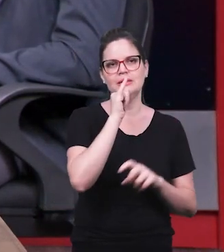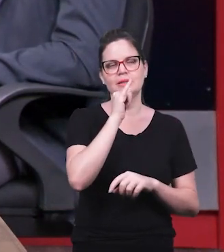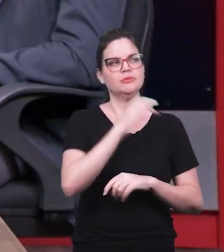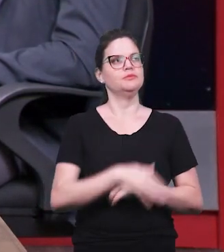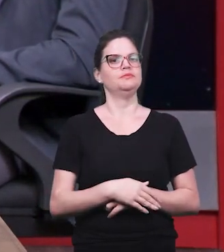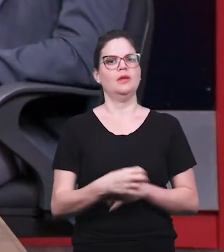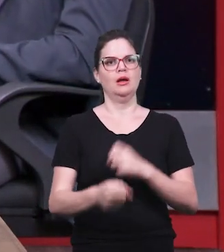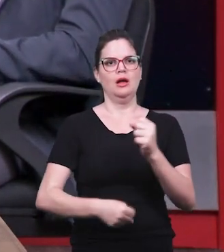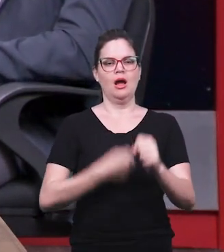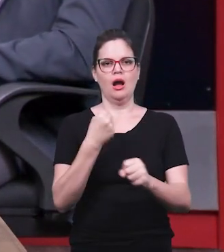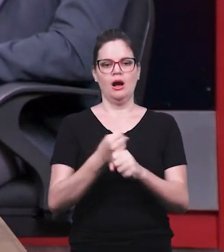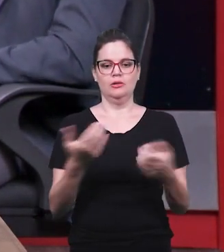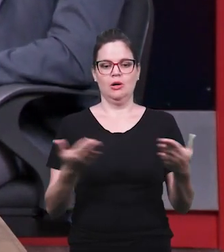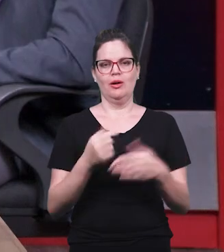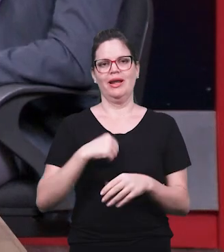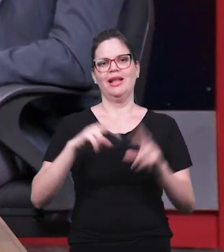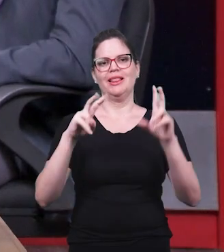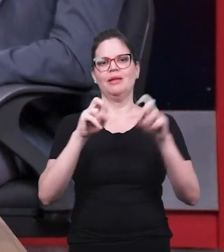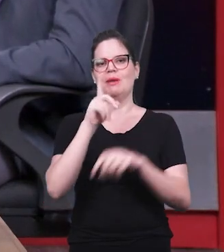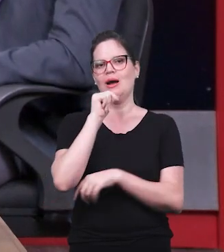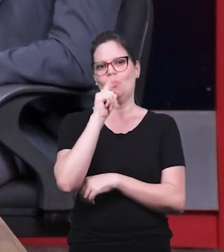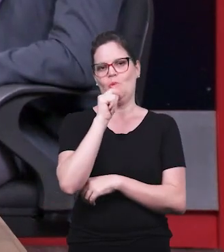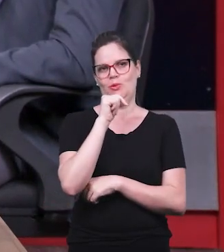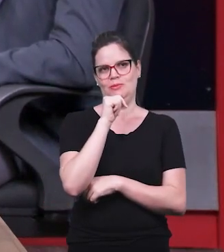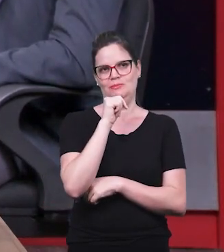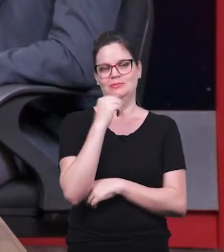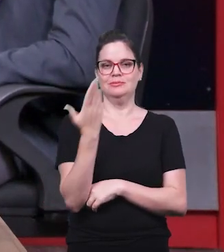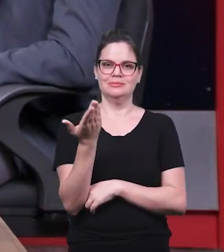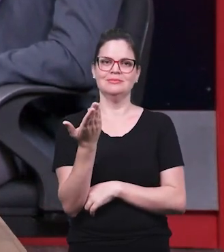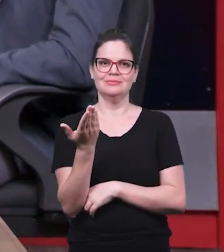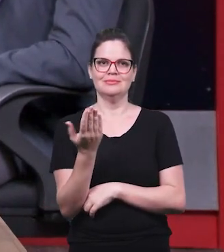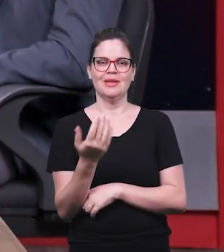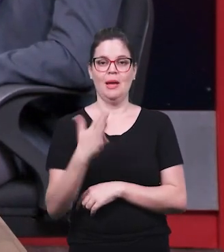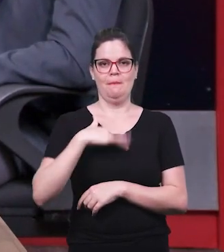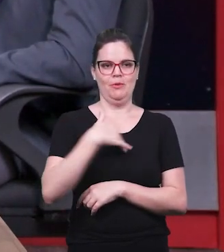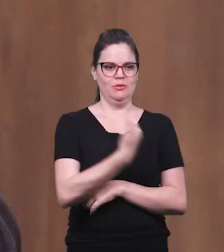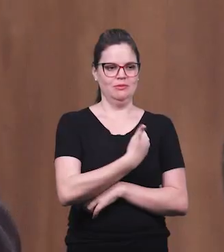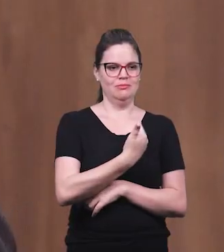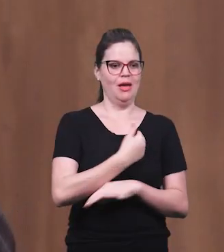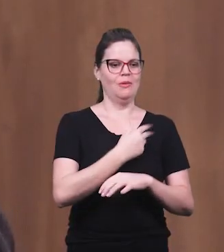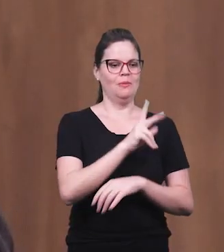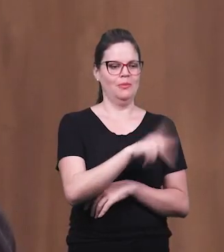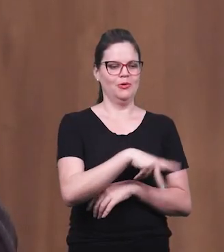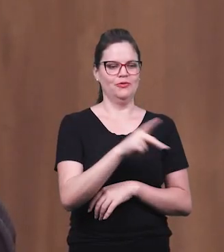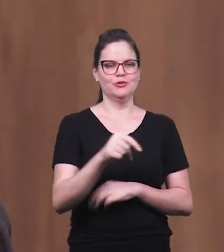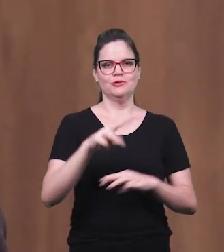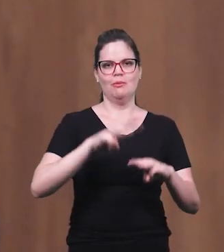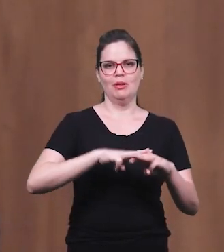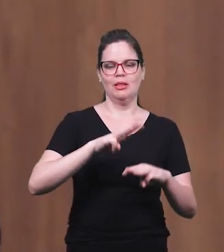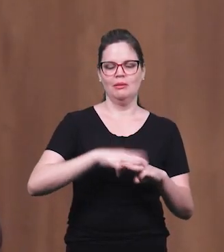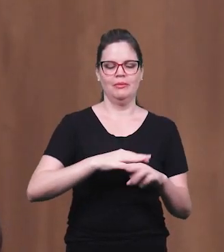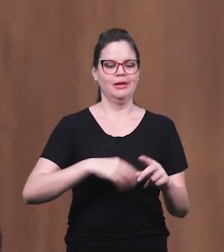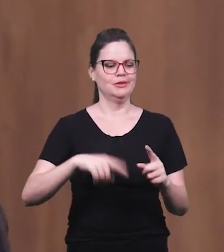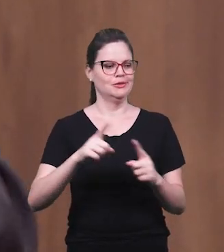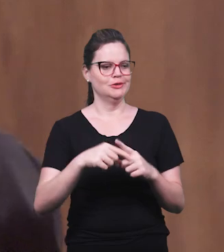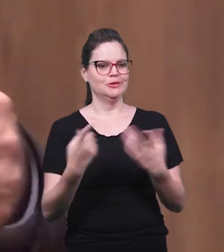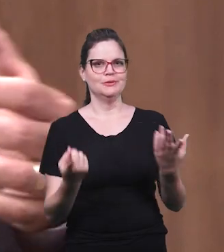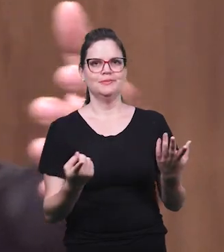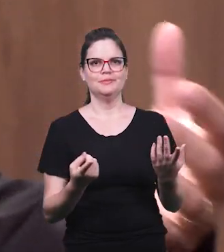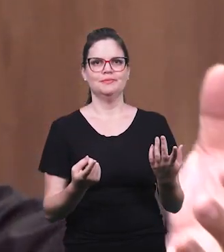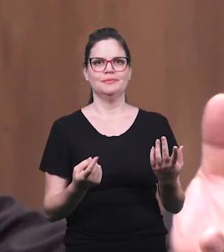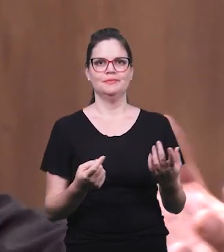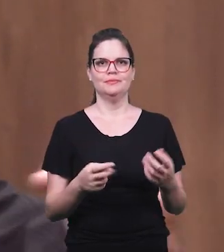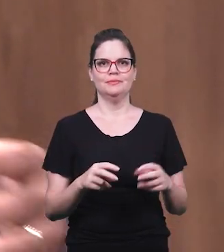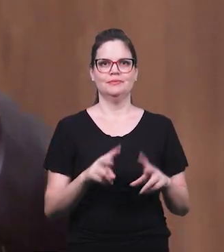esse ano é água. O tema é água. Entendi. Então, os meus colegas, professores de matemática, modelização